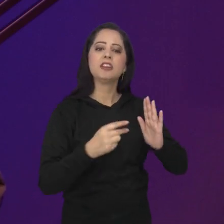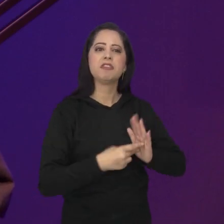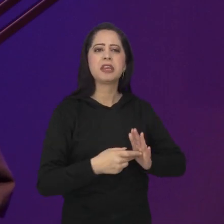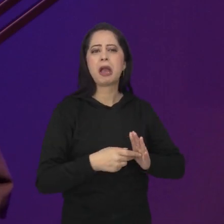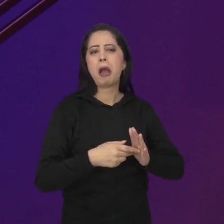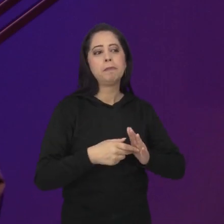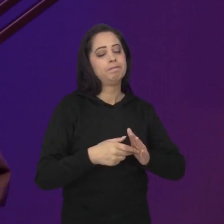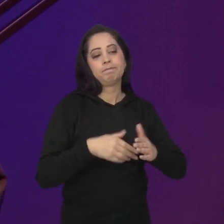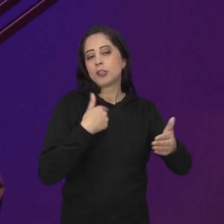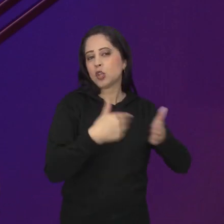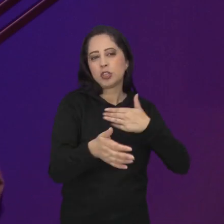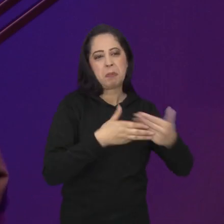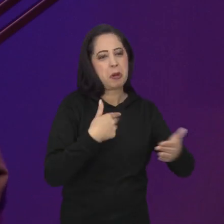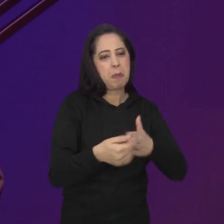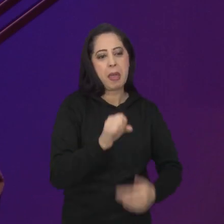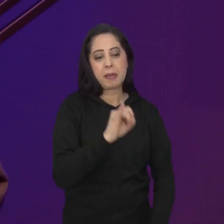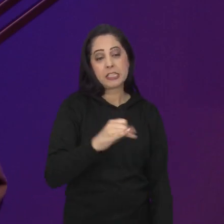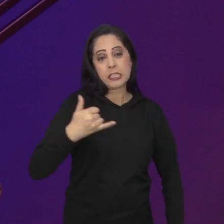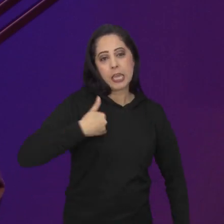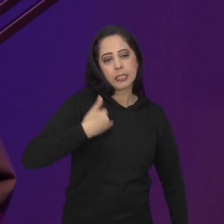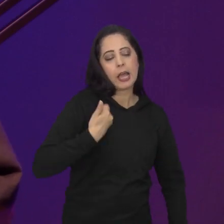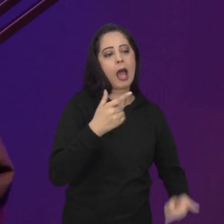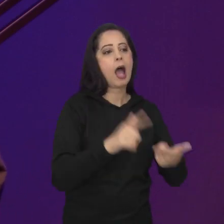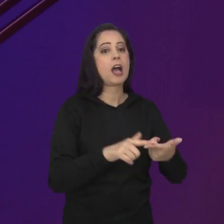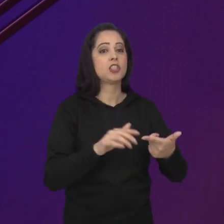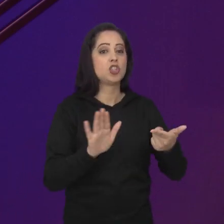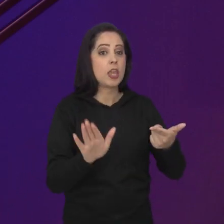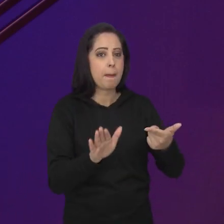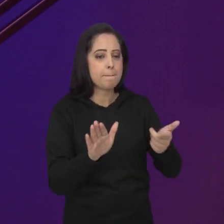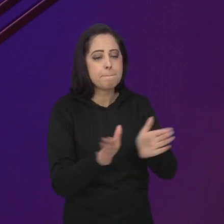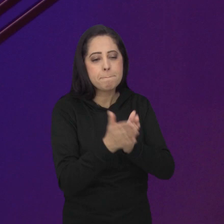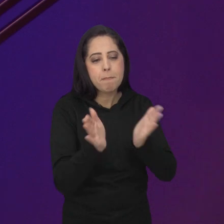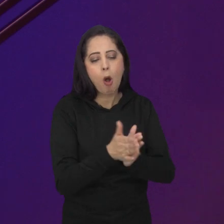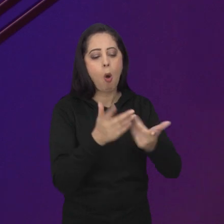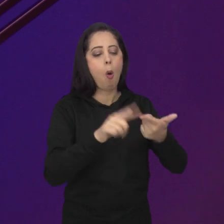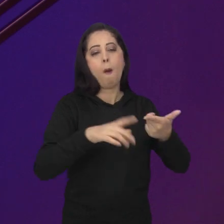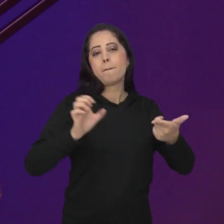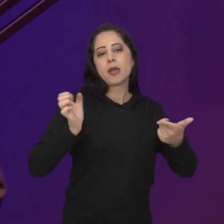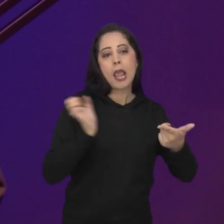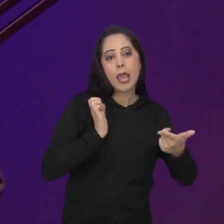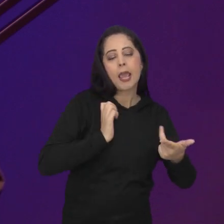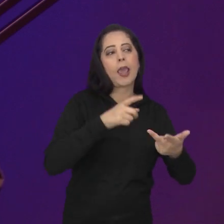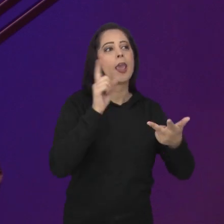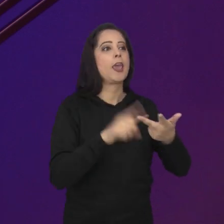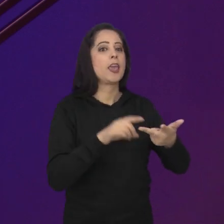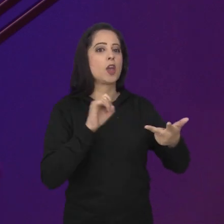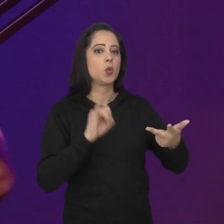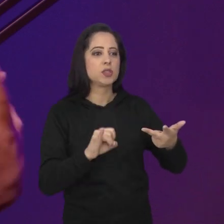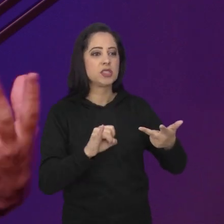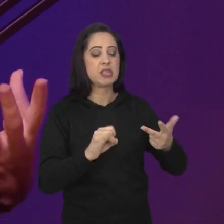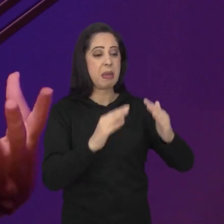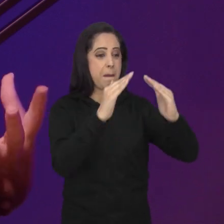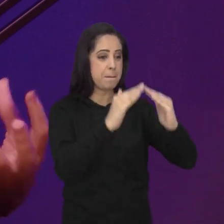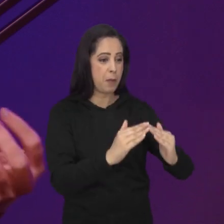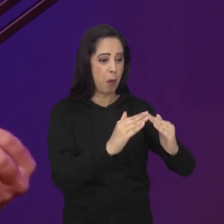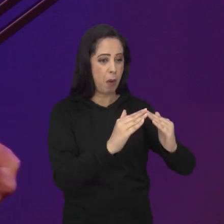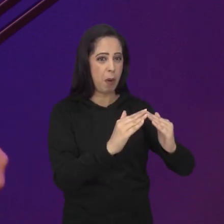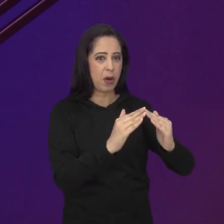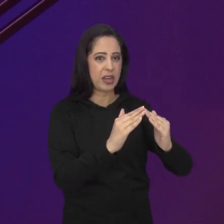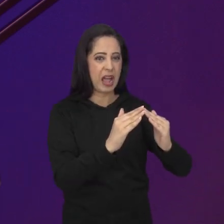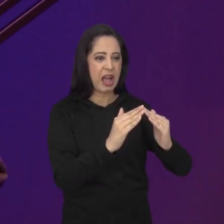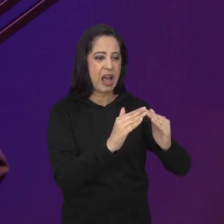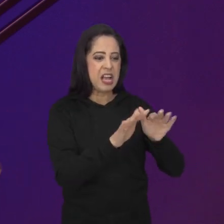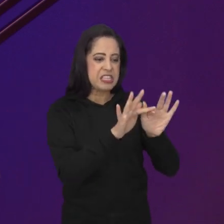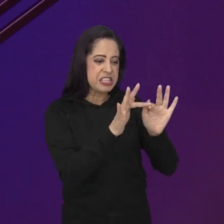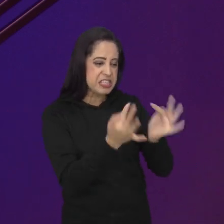as pessoas, assim, não importa a classe social, não importa a sua idade, não importa se você, às vezes, vive num ambiente mais